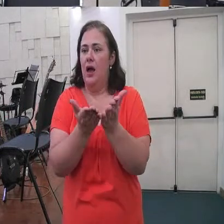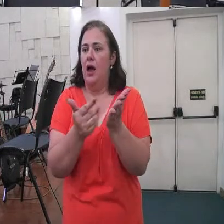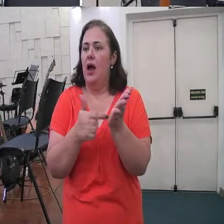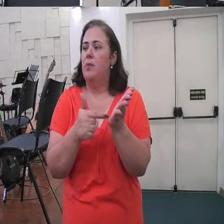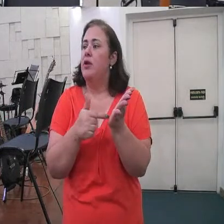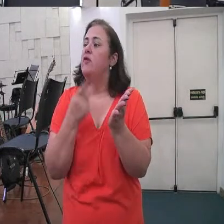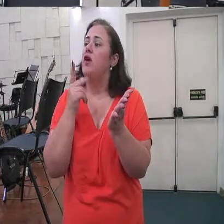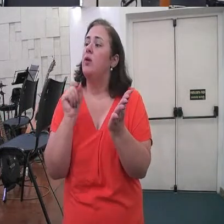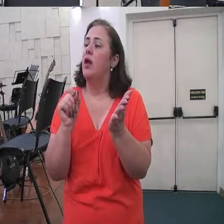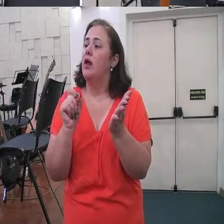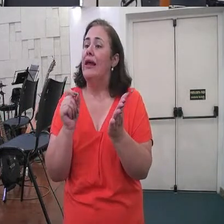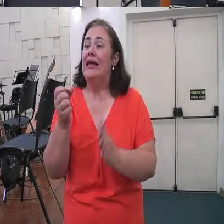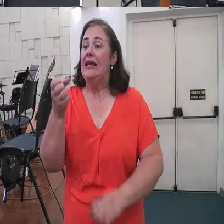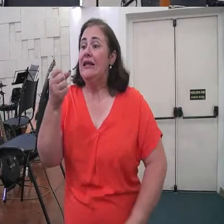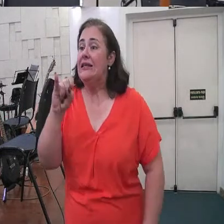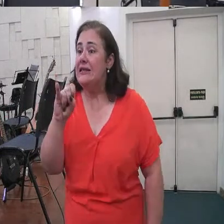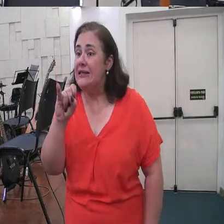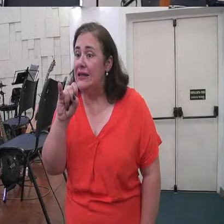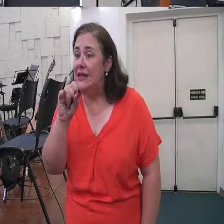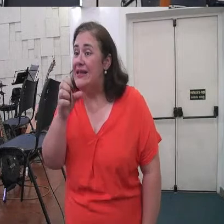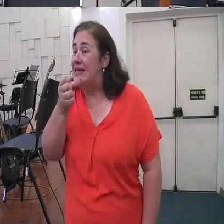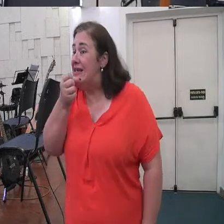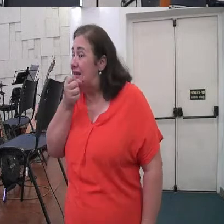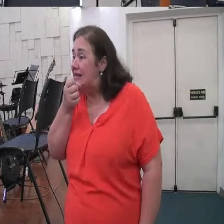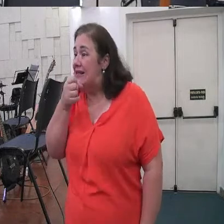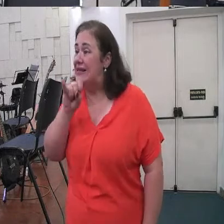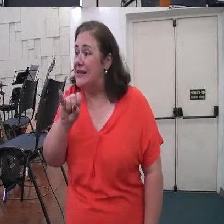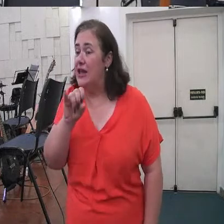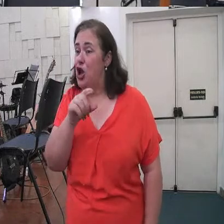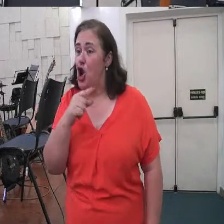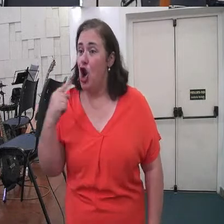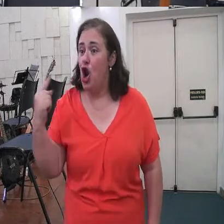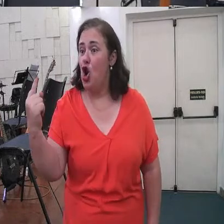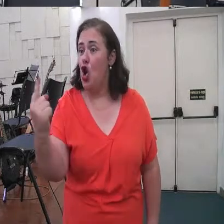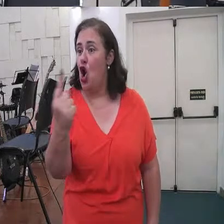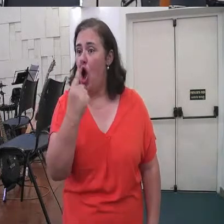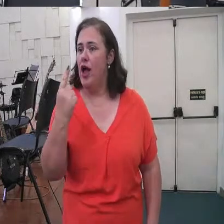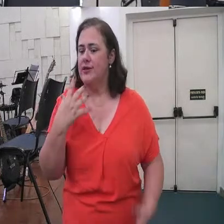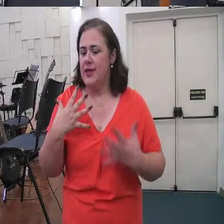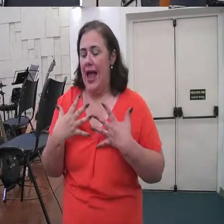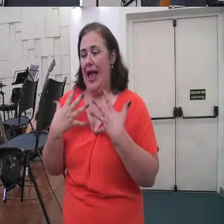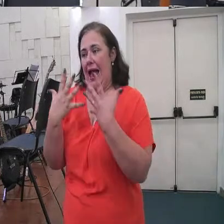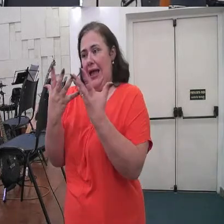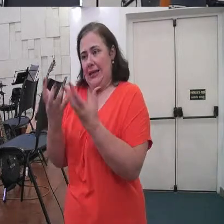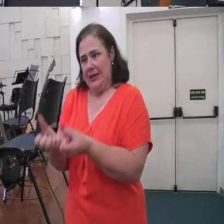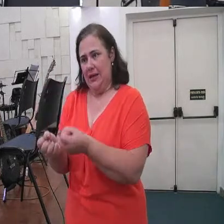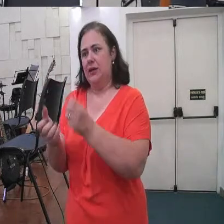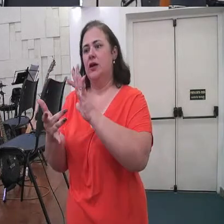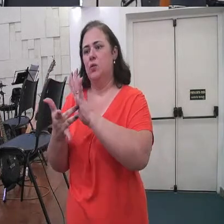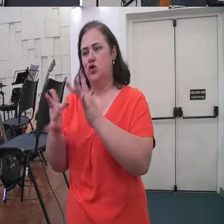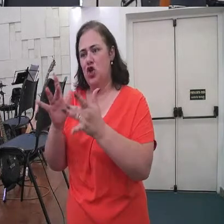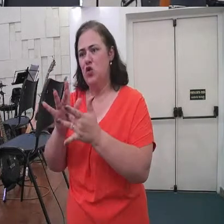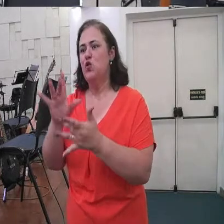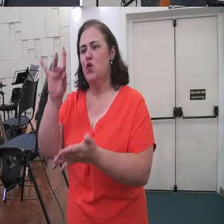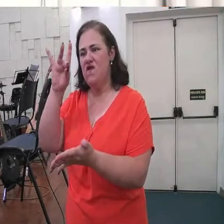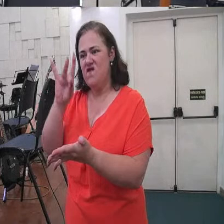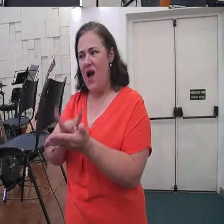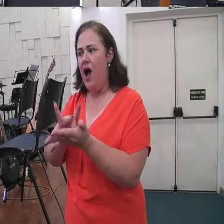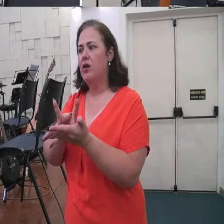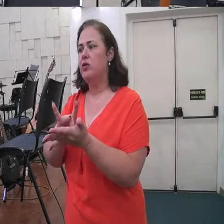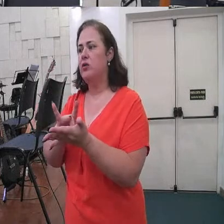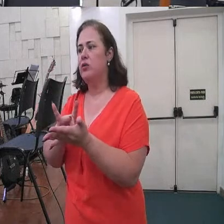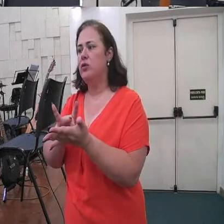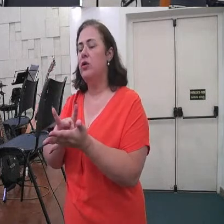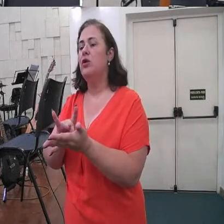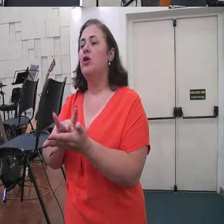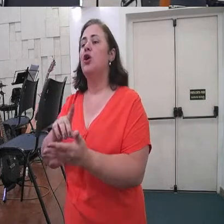não é? Tem tradução que diz nova criatura mas a melhor tradução é nova criação. As